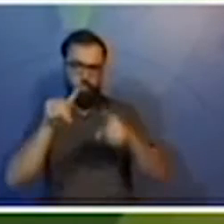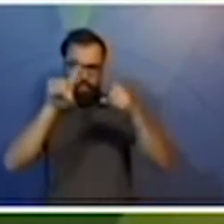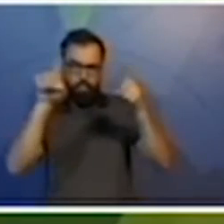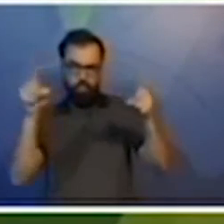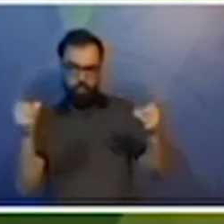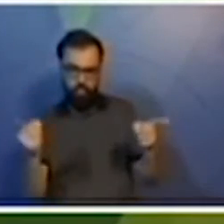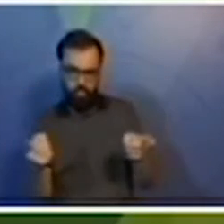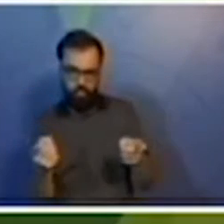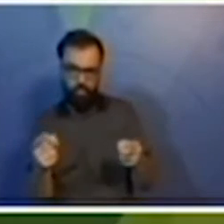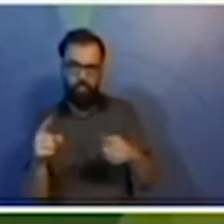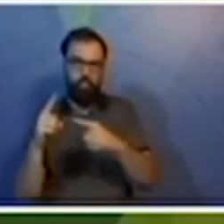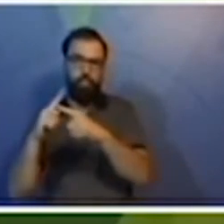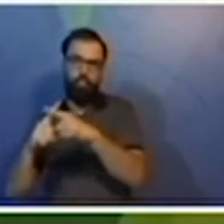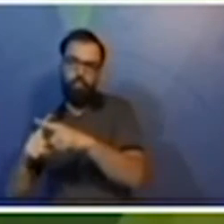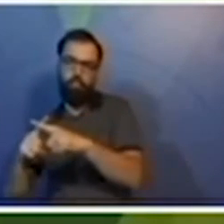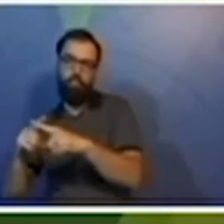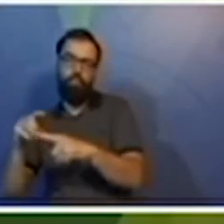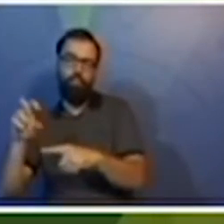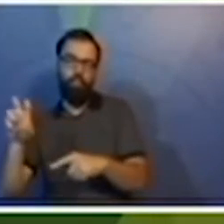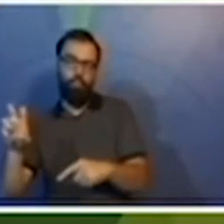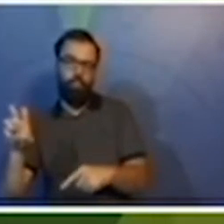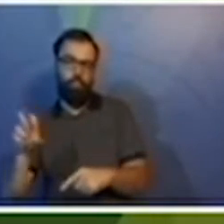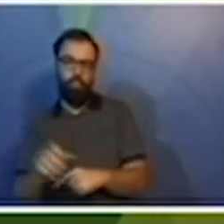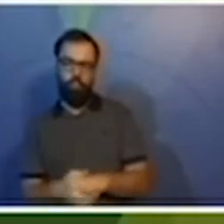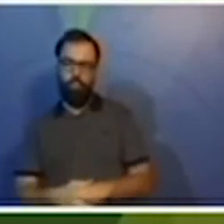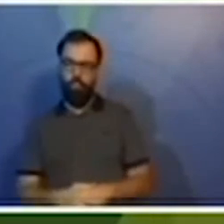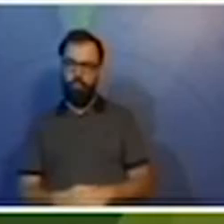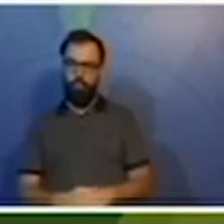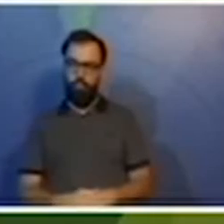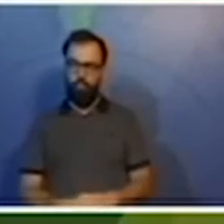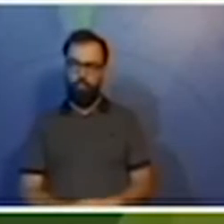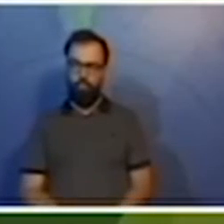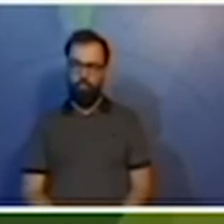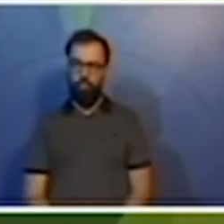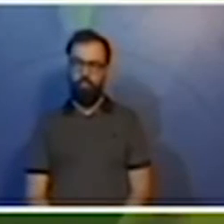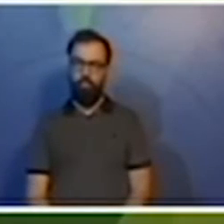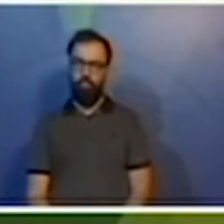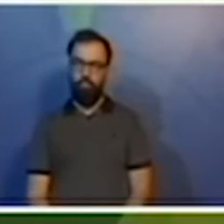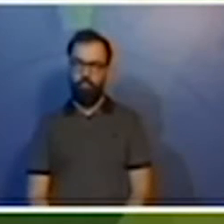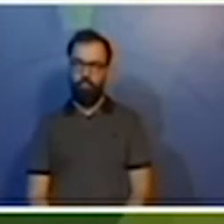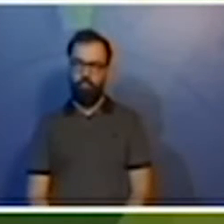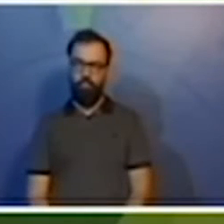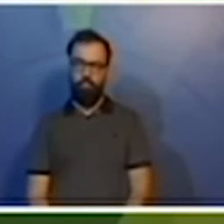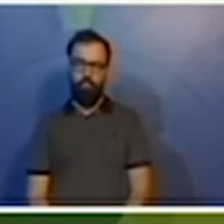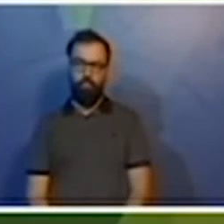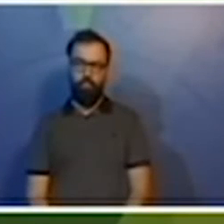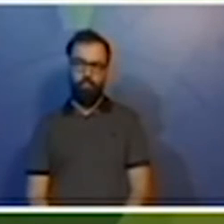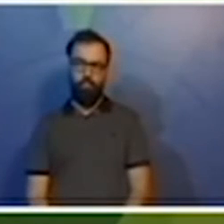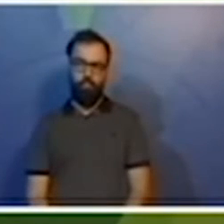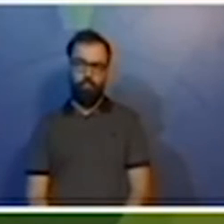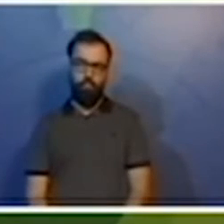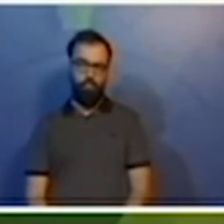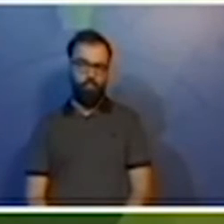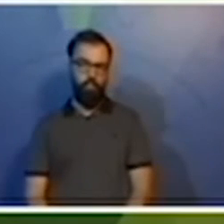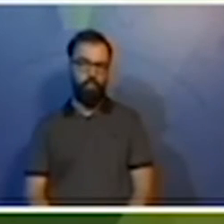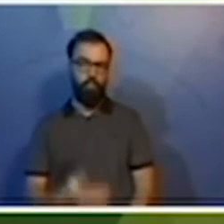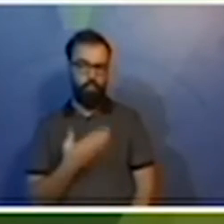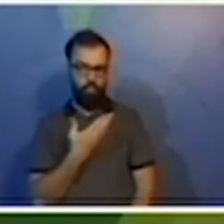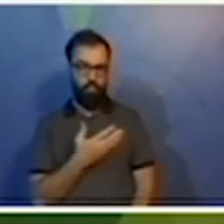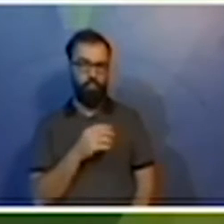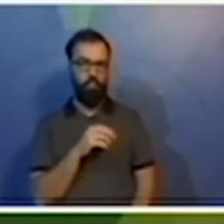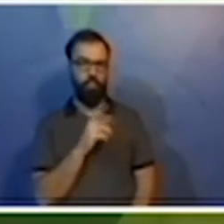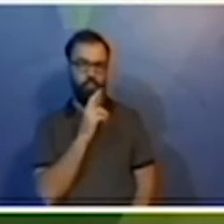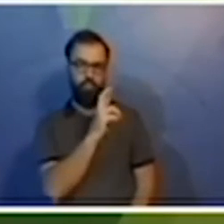5 vezes, abre parênteses, 90 menos A. Tá aqui as